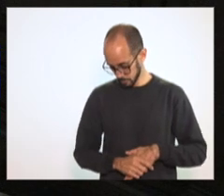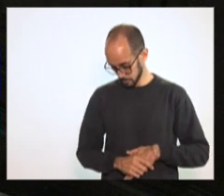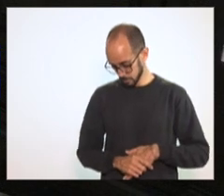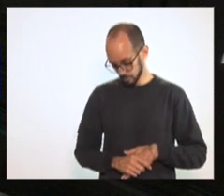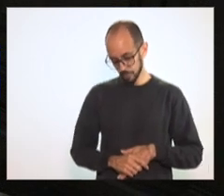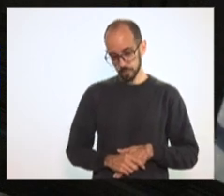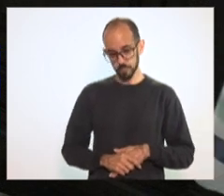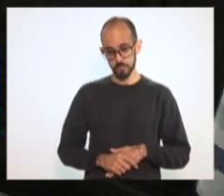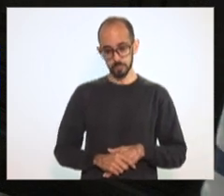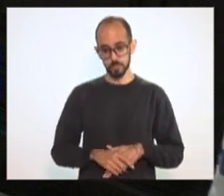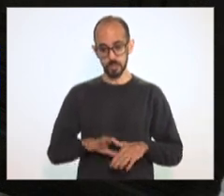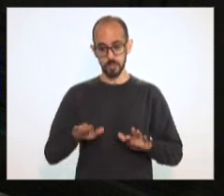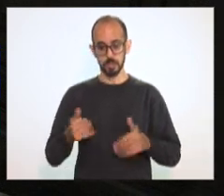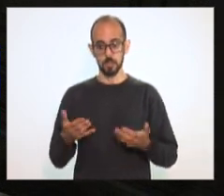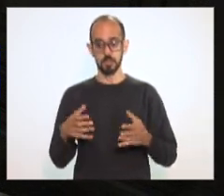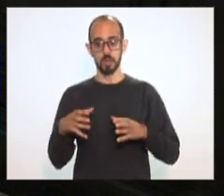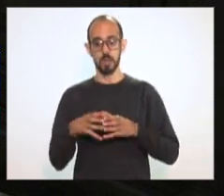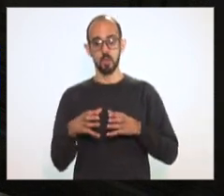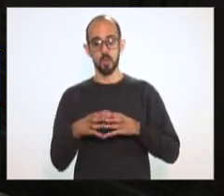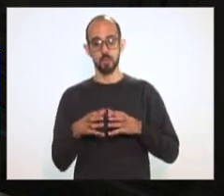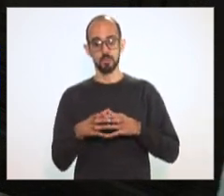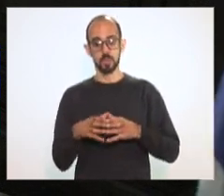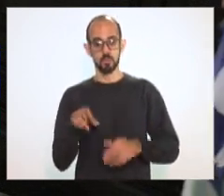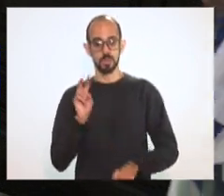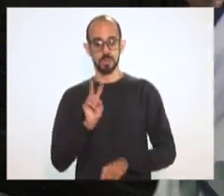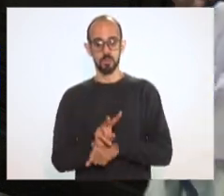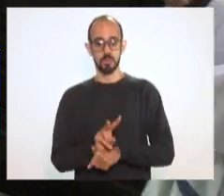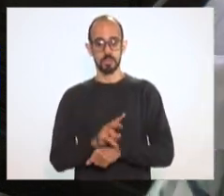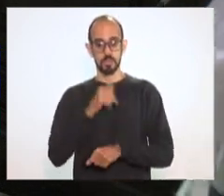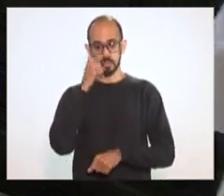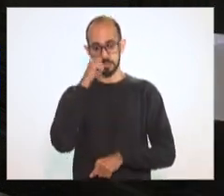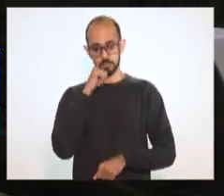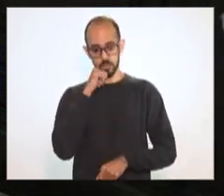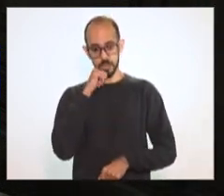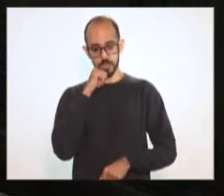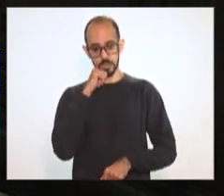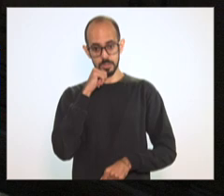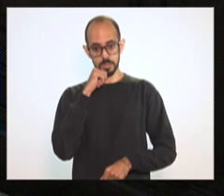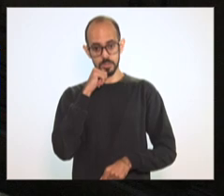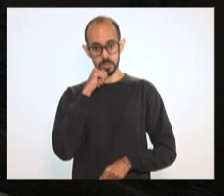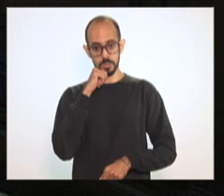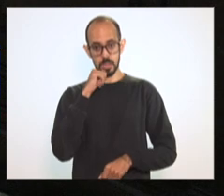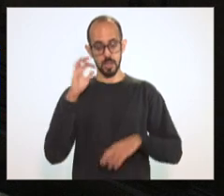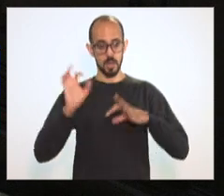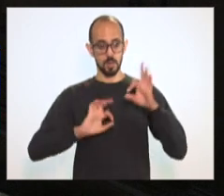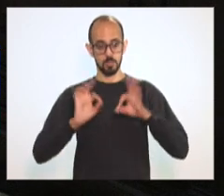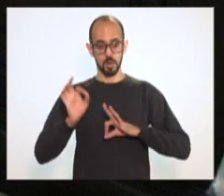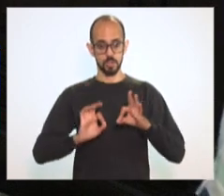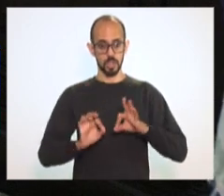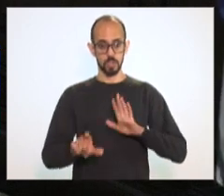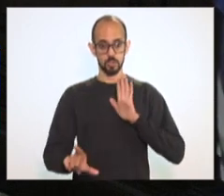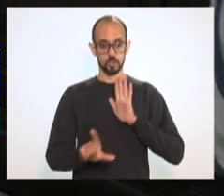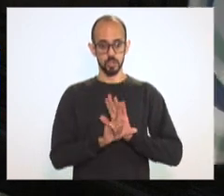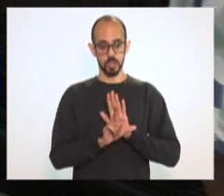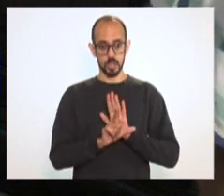pela comissão de defesa dos direitos da mulher ao projeto de lei